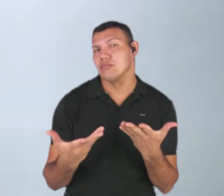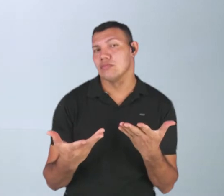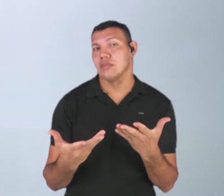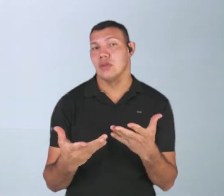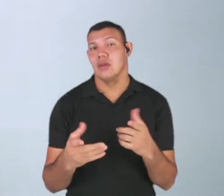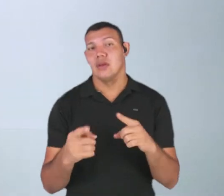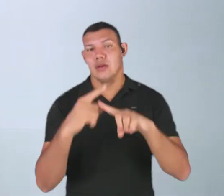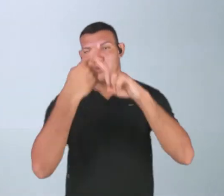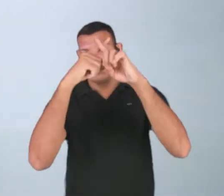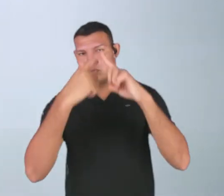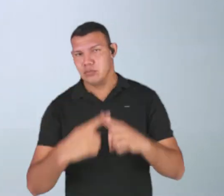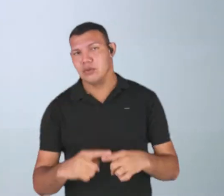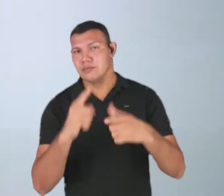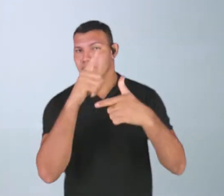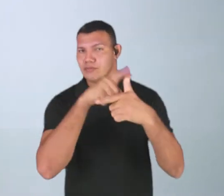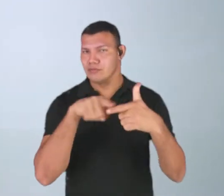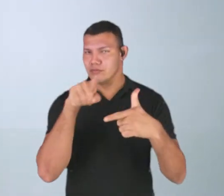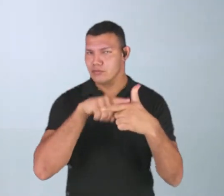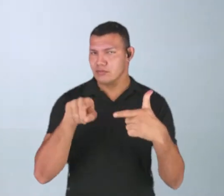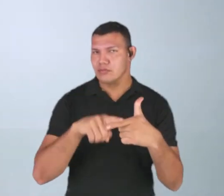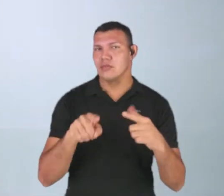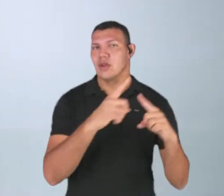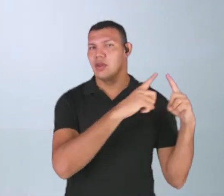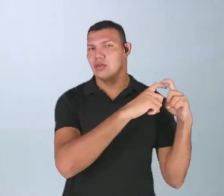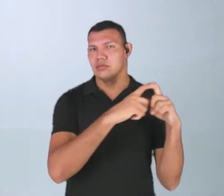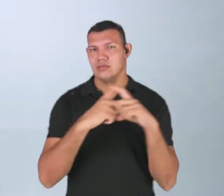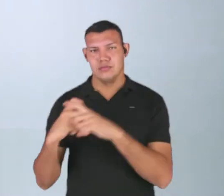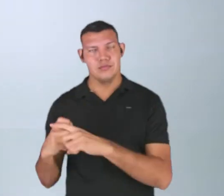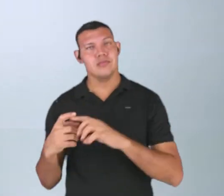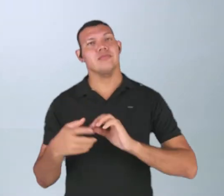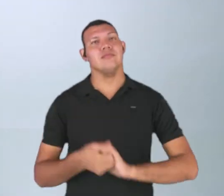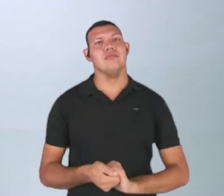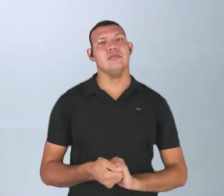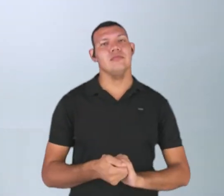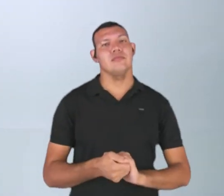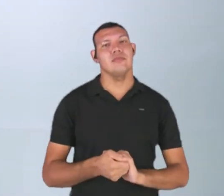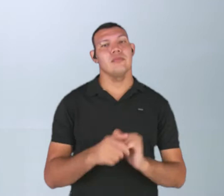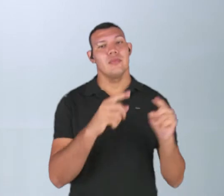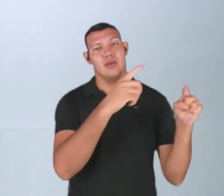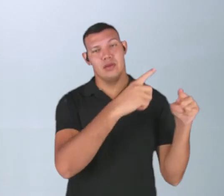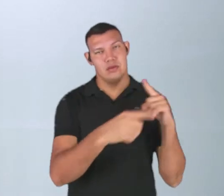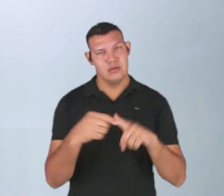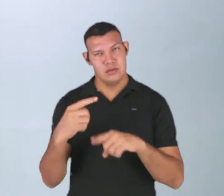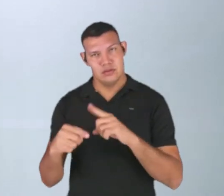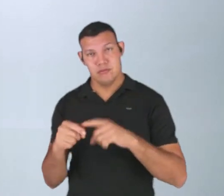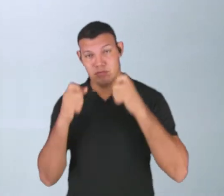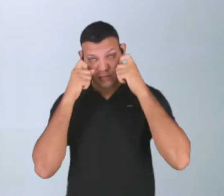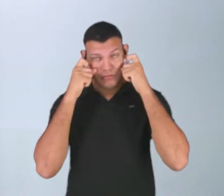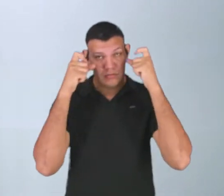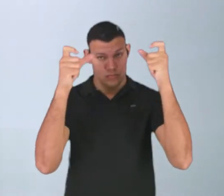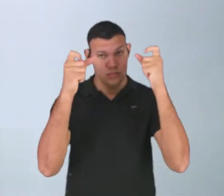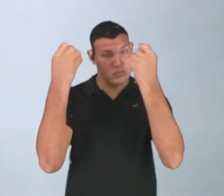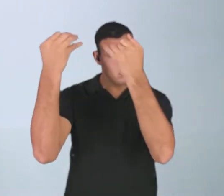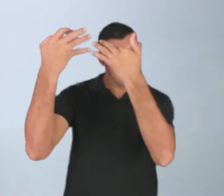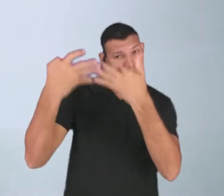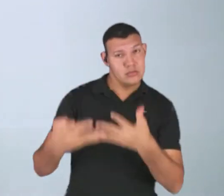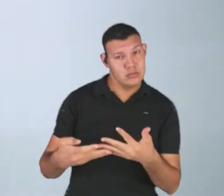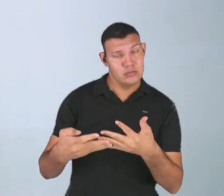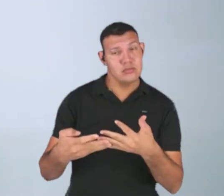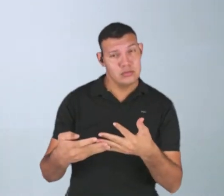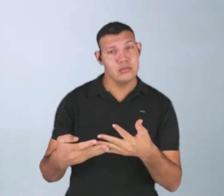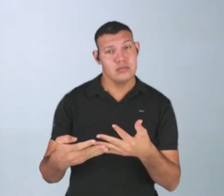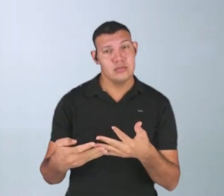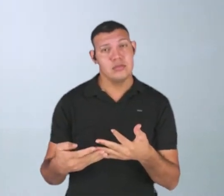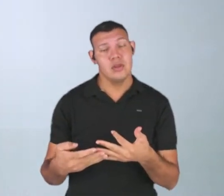multiplicações com polinômio então acompanha aí com o material né esteja atento a explicação é como é o